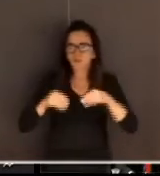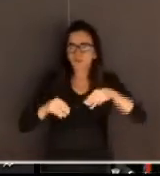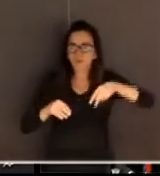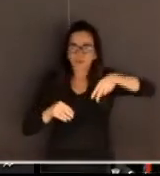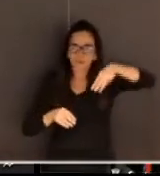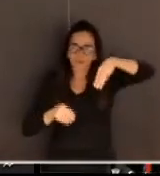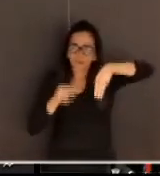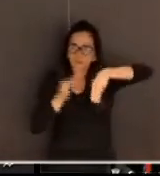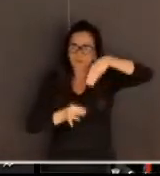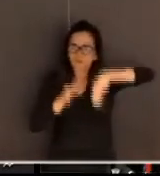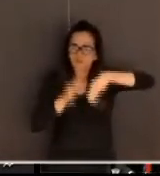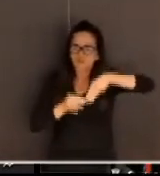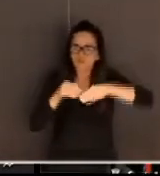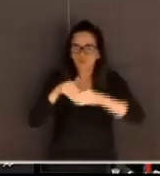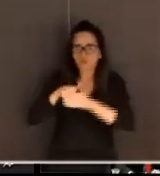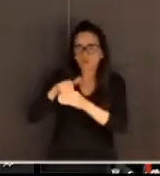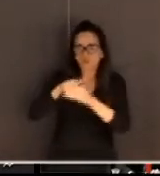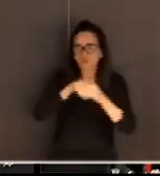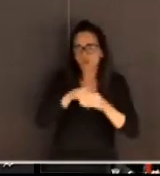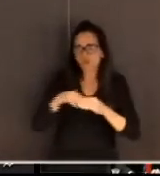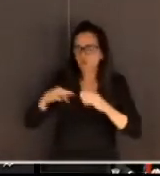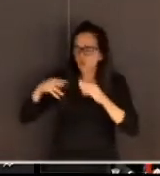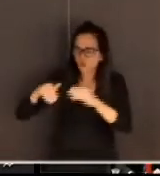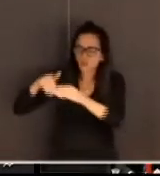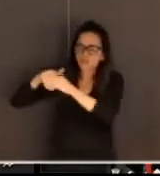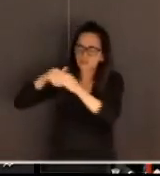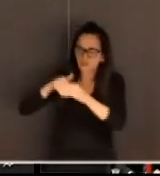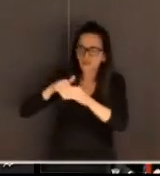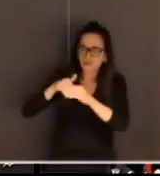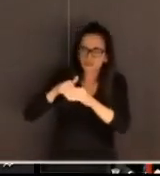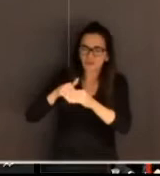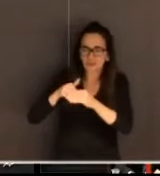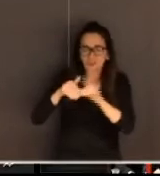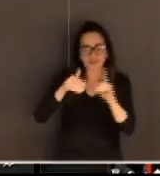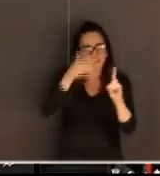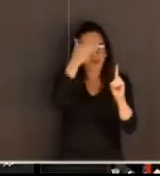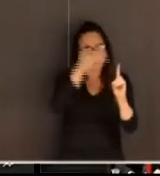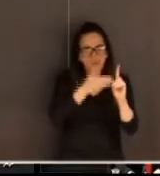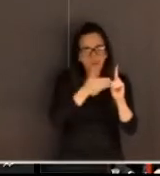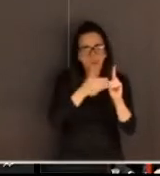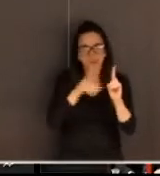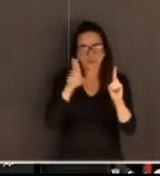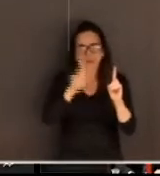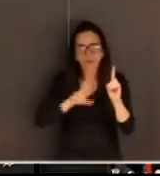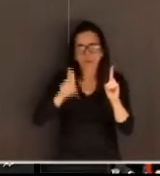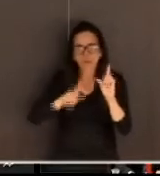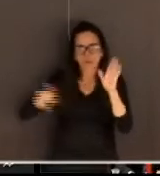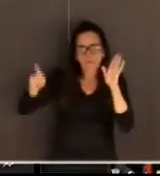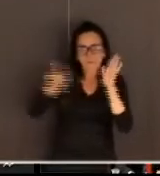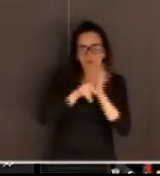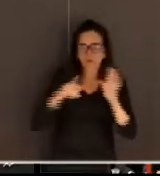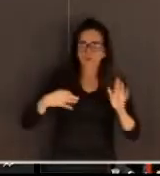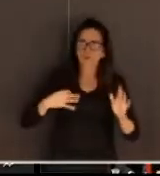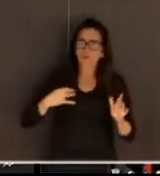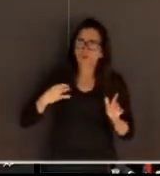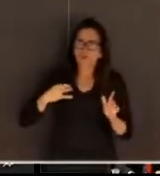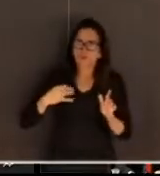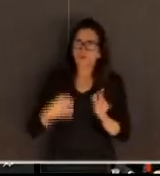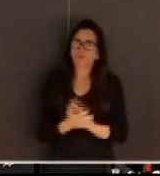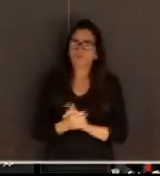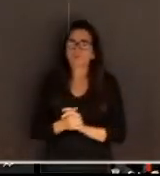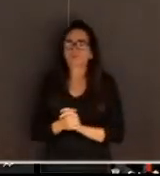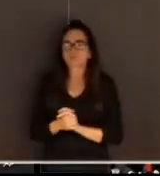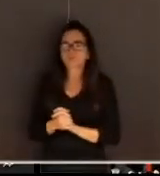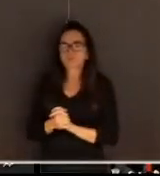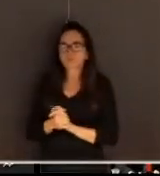votaram, mas todos que votaram foram unânimes. O réu tem direito a usar seus próprios trajes. Mas